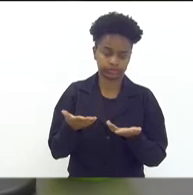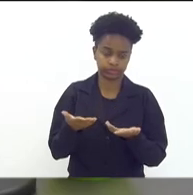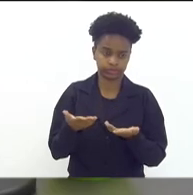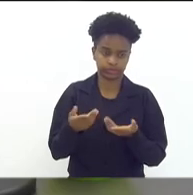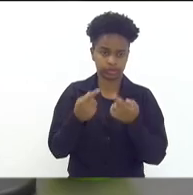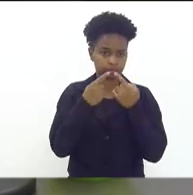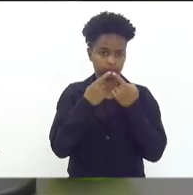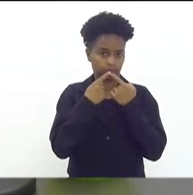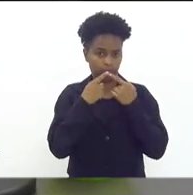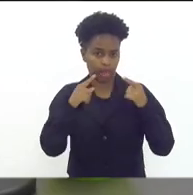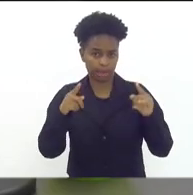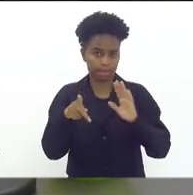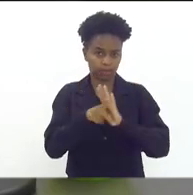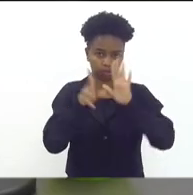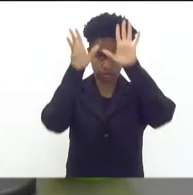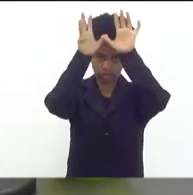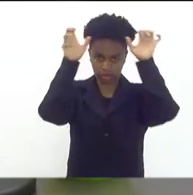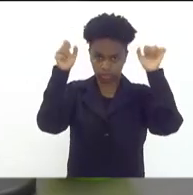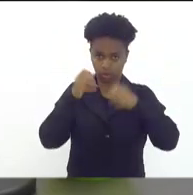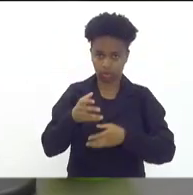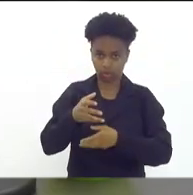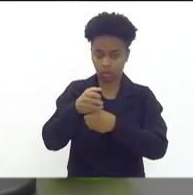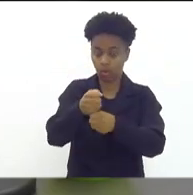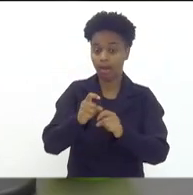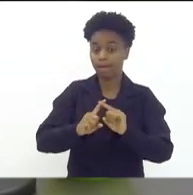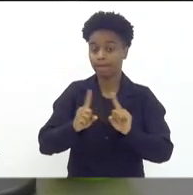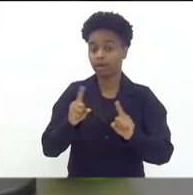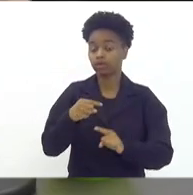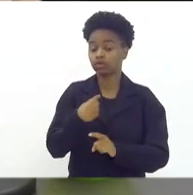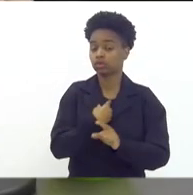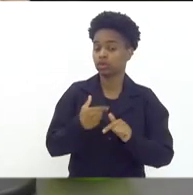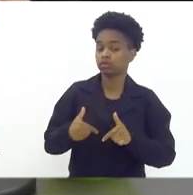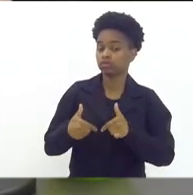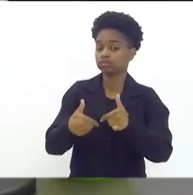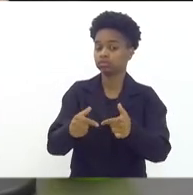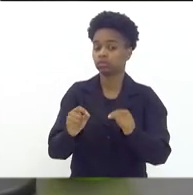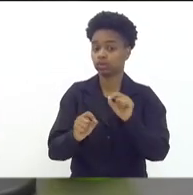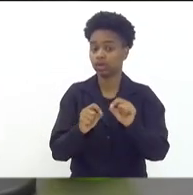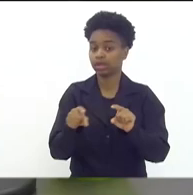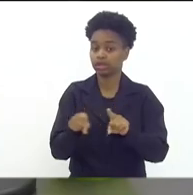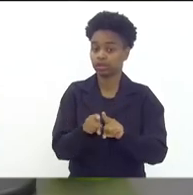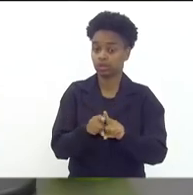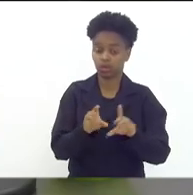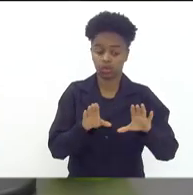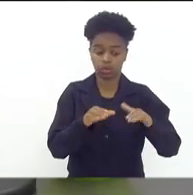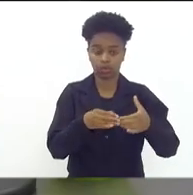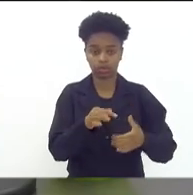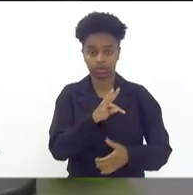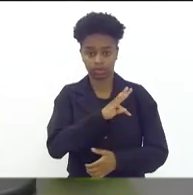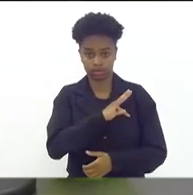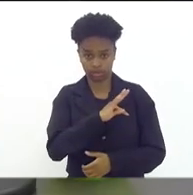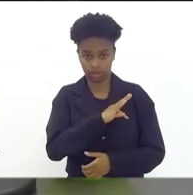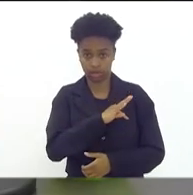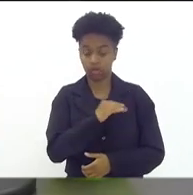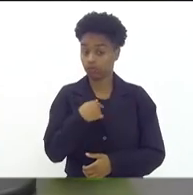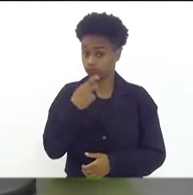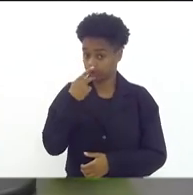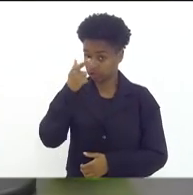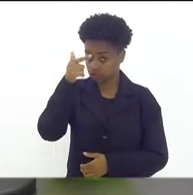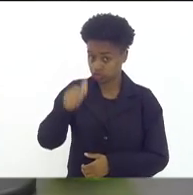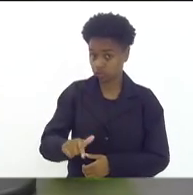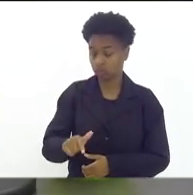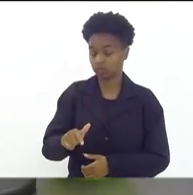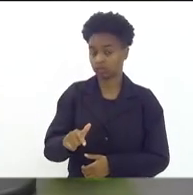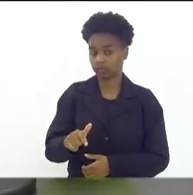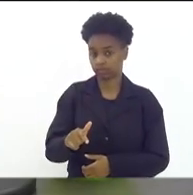do Tribunal de Contas o que que nós já estamos fazendo e a Câmara técnica que repito a vossa